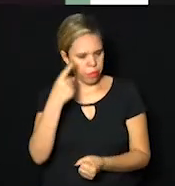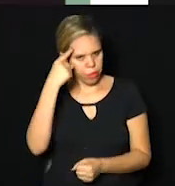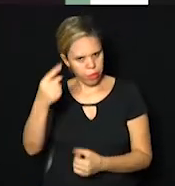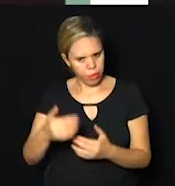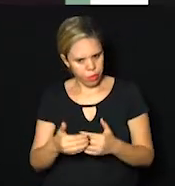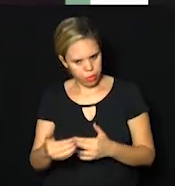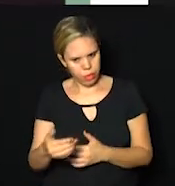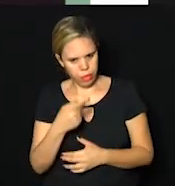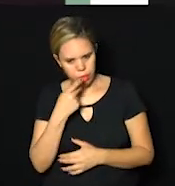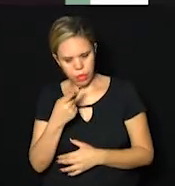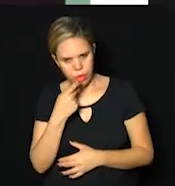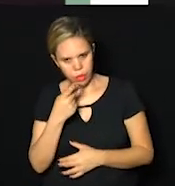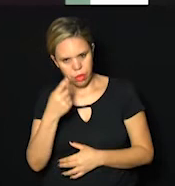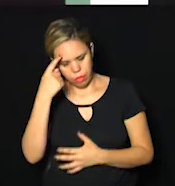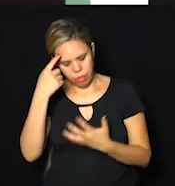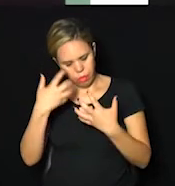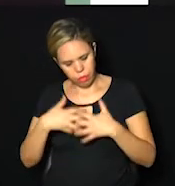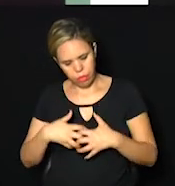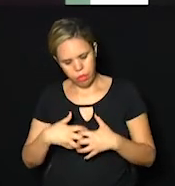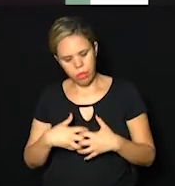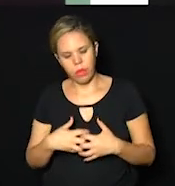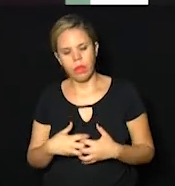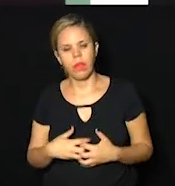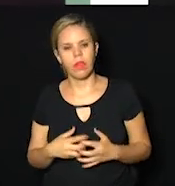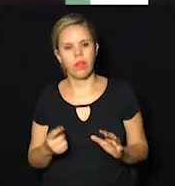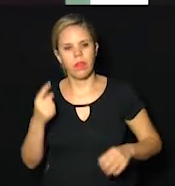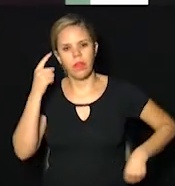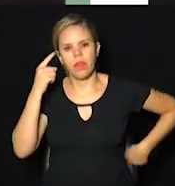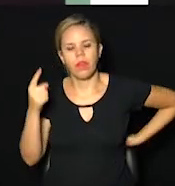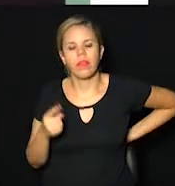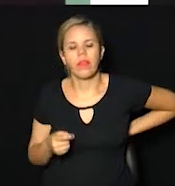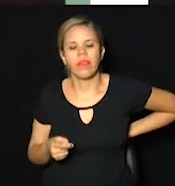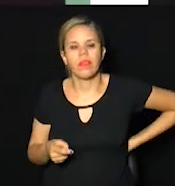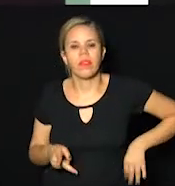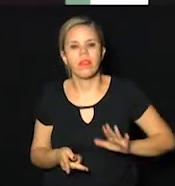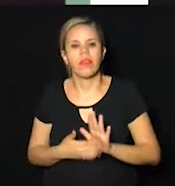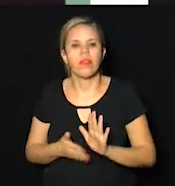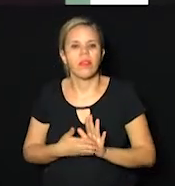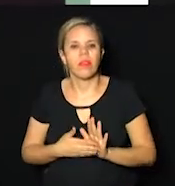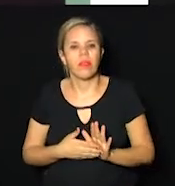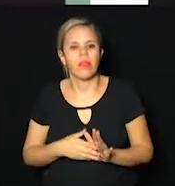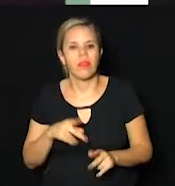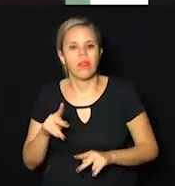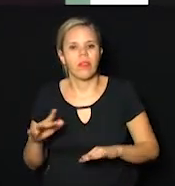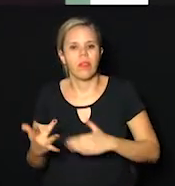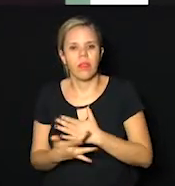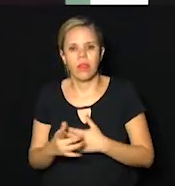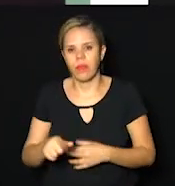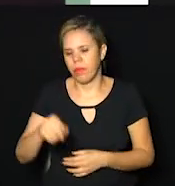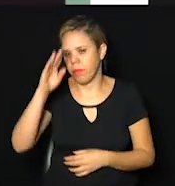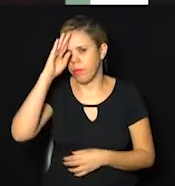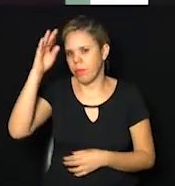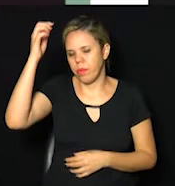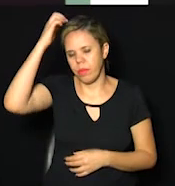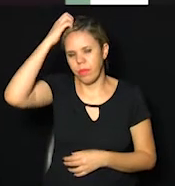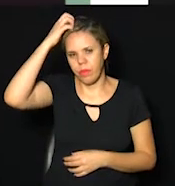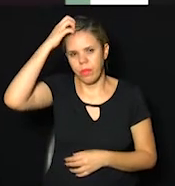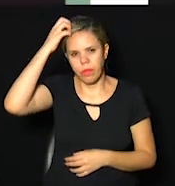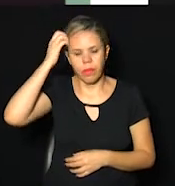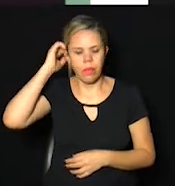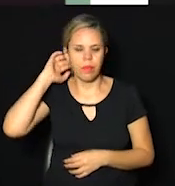chamei aqui de unidade de pensamento. Pessoal, para quem faz rede social, isso é fundamental. Não adianta